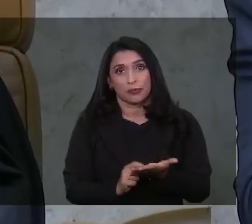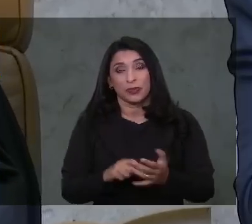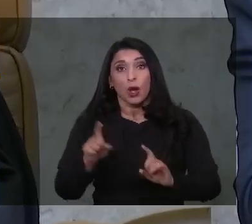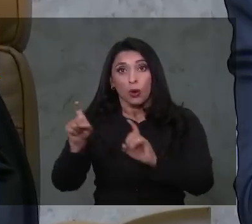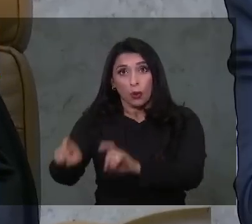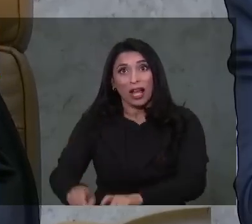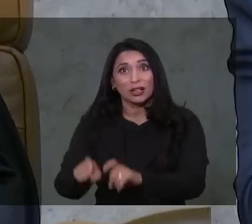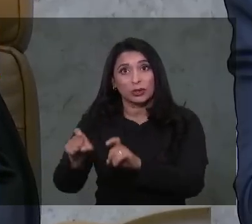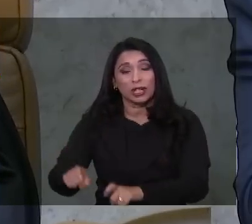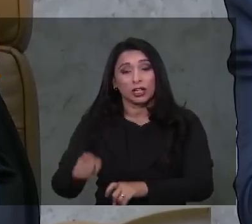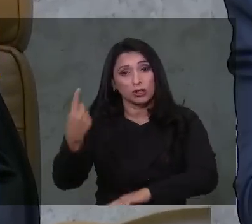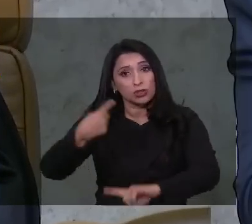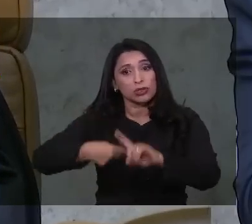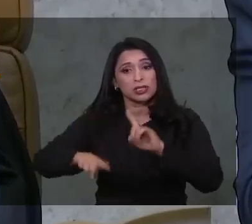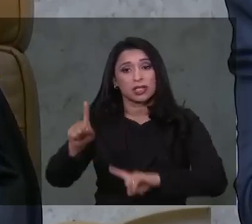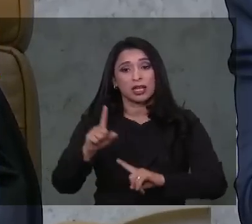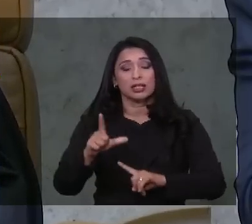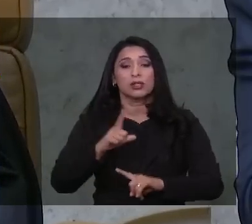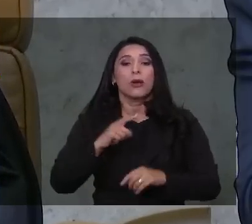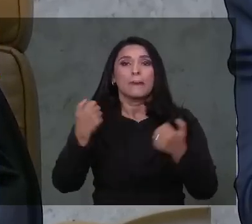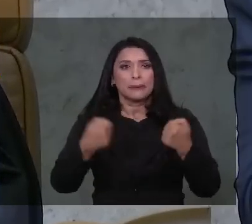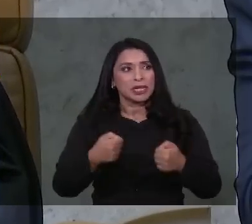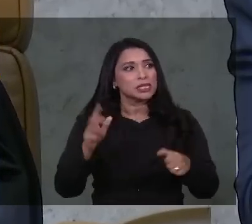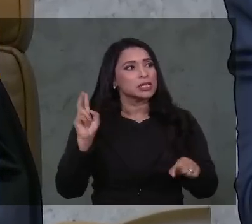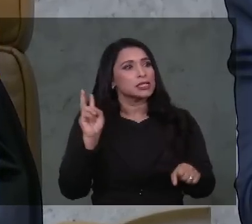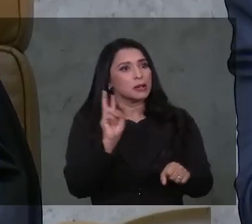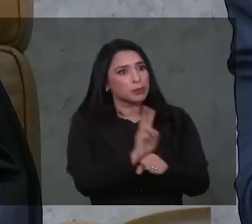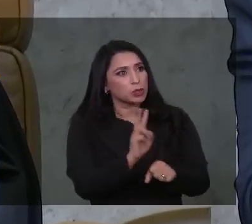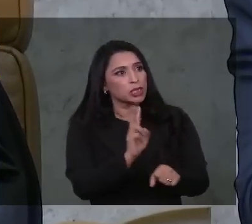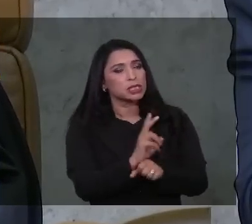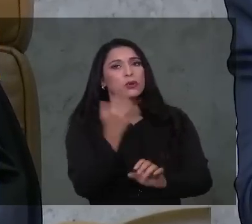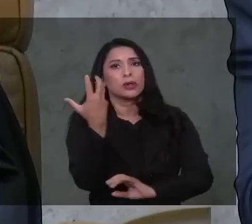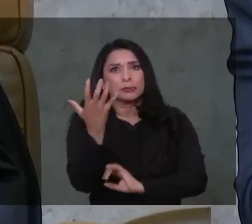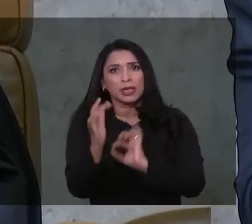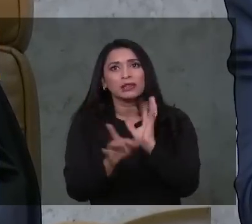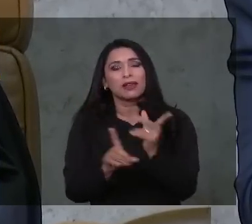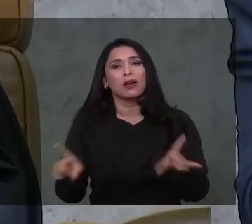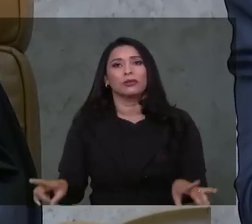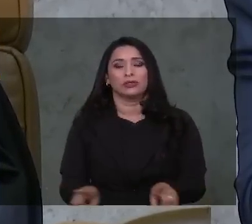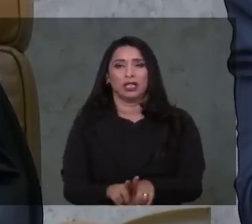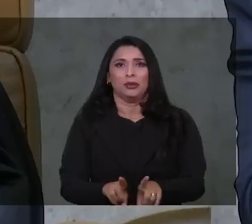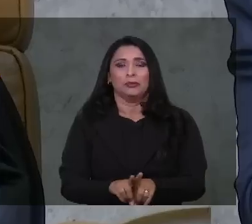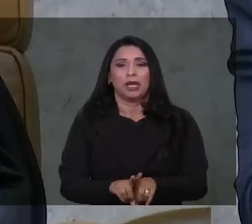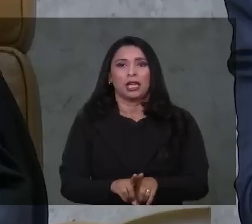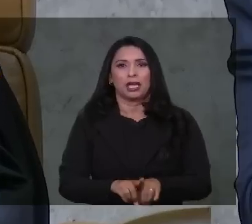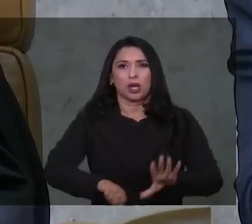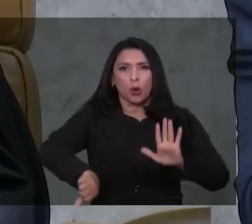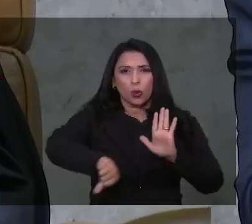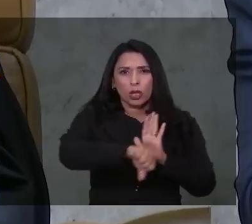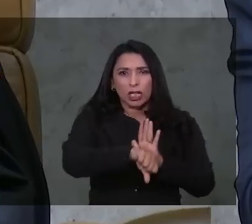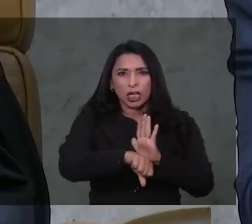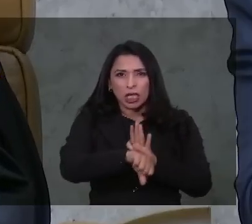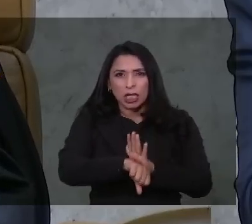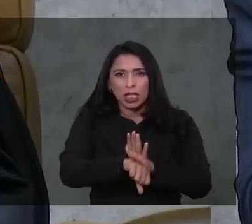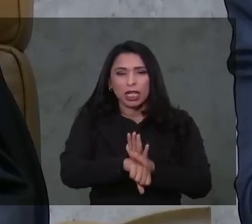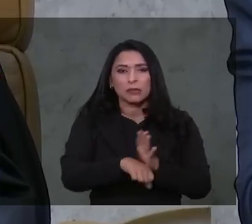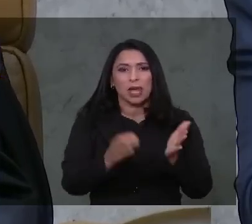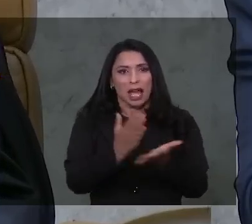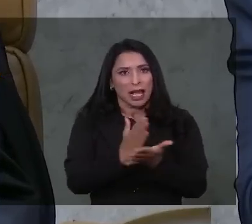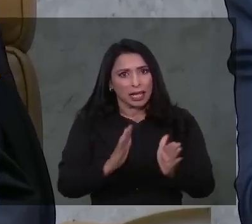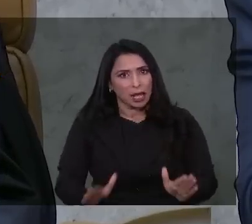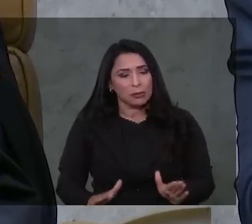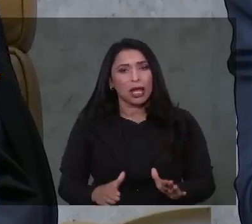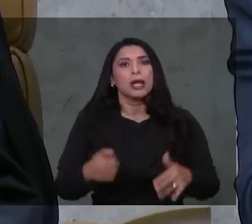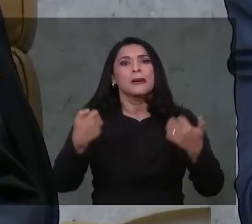incompatível com a proteção ambiental. Pelo contrário, o combate eficiente à criminalidade não é incompatível com o respeito